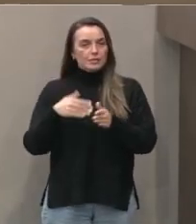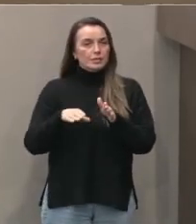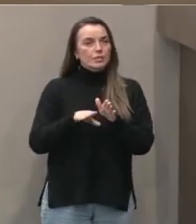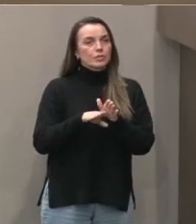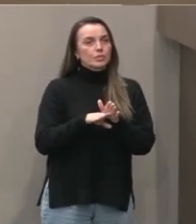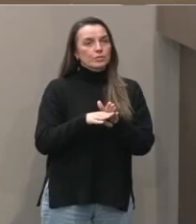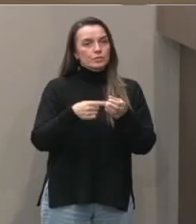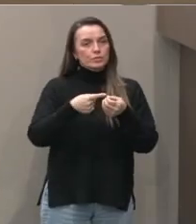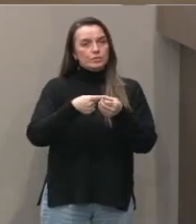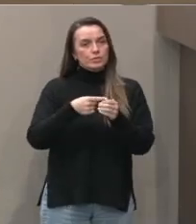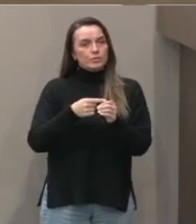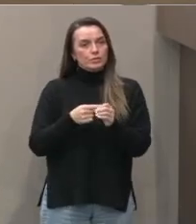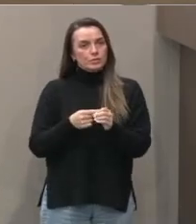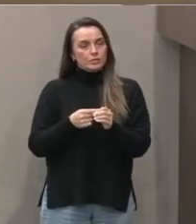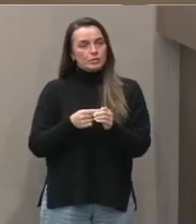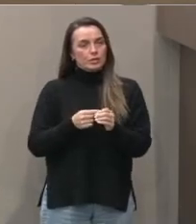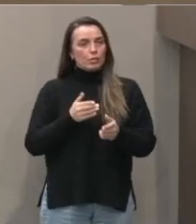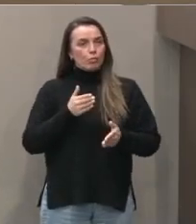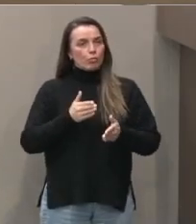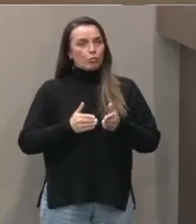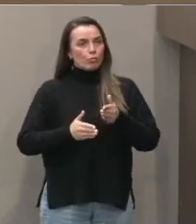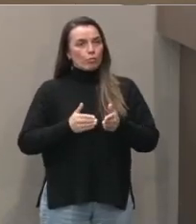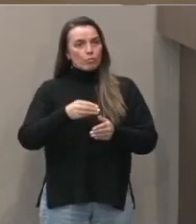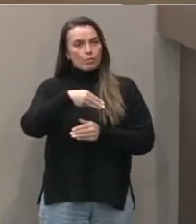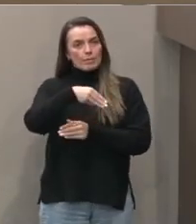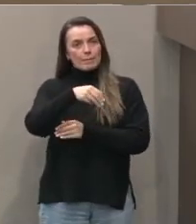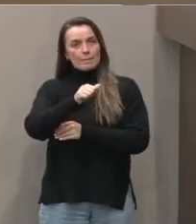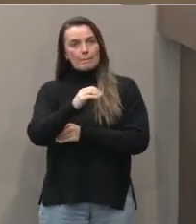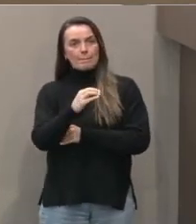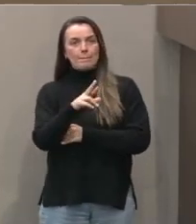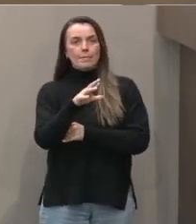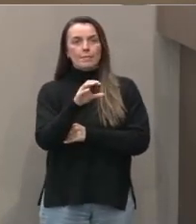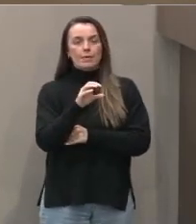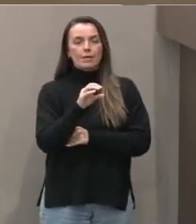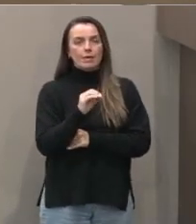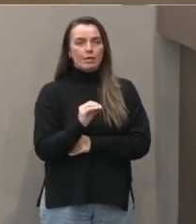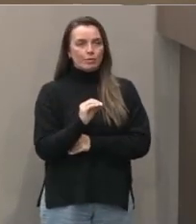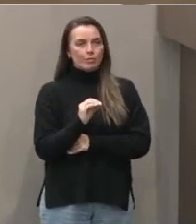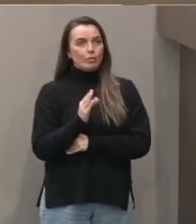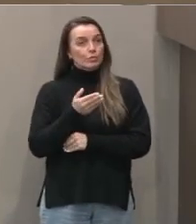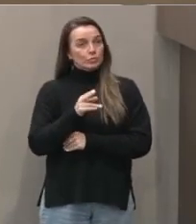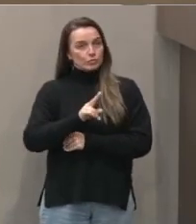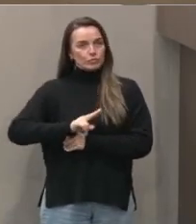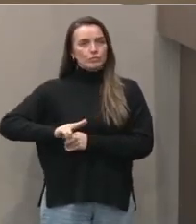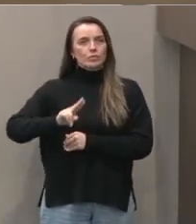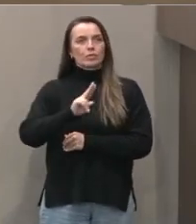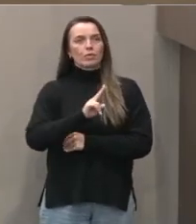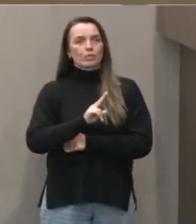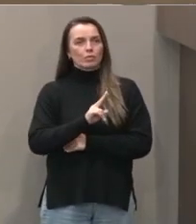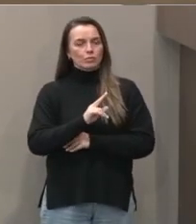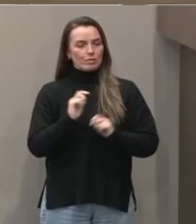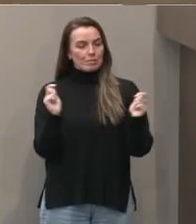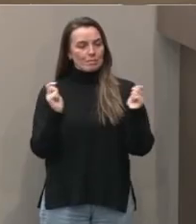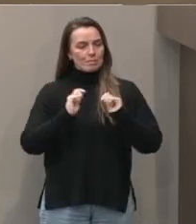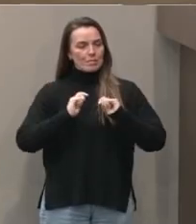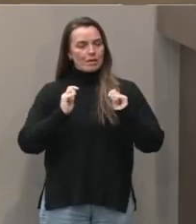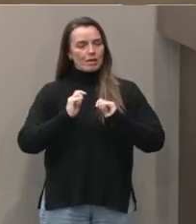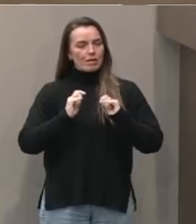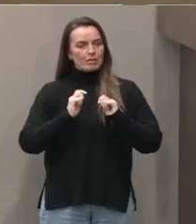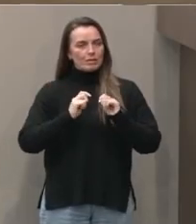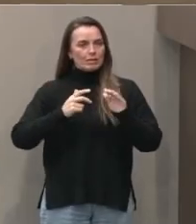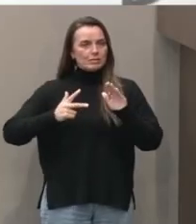robô Mako, que permitirá, e já permitiu porque está em uso, cirurgias robóticas de